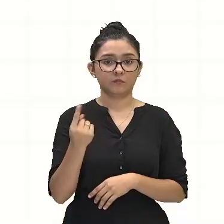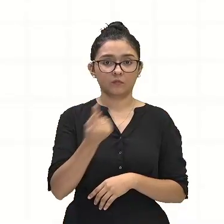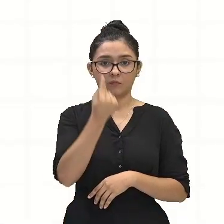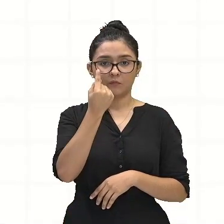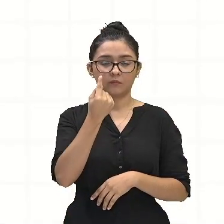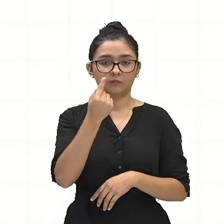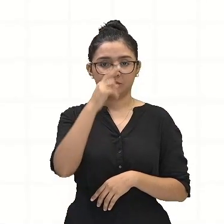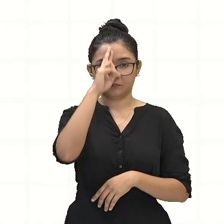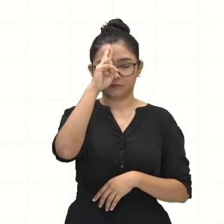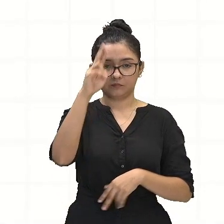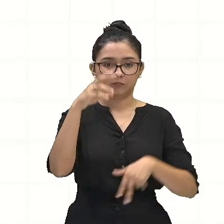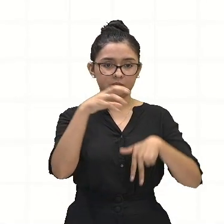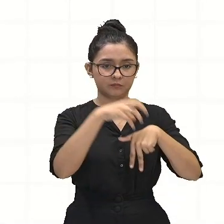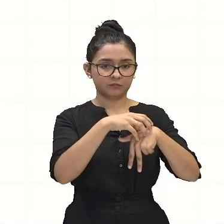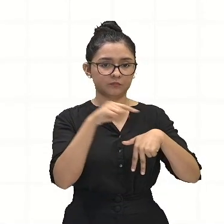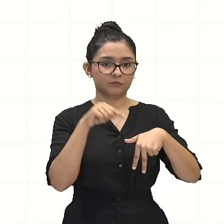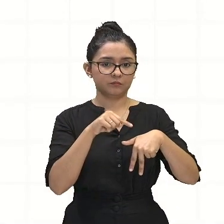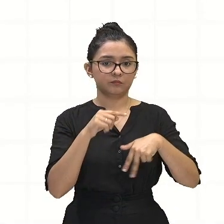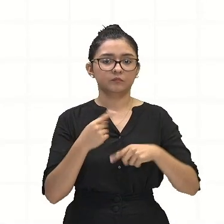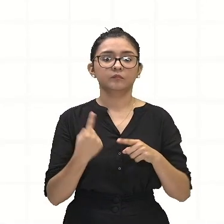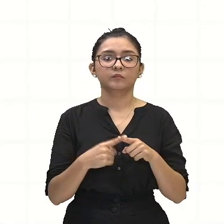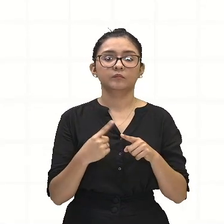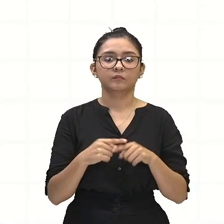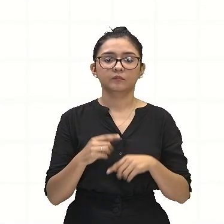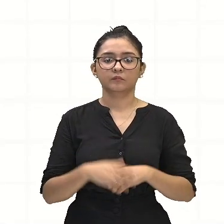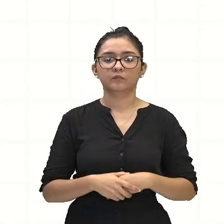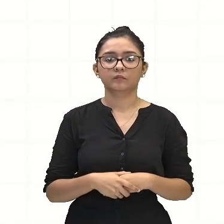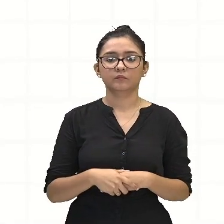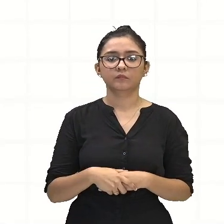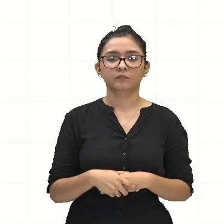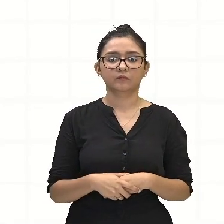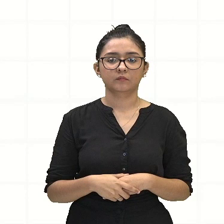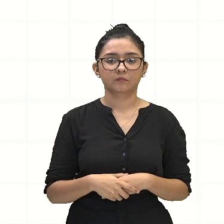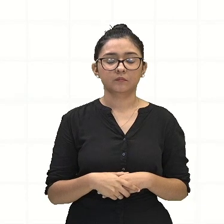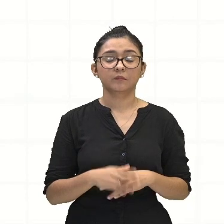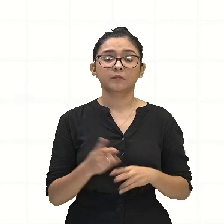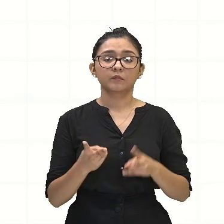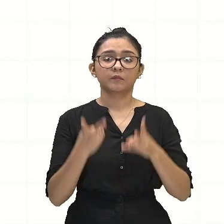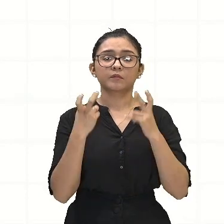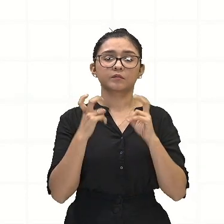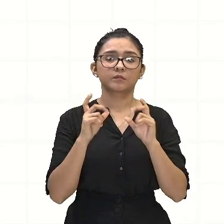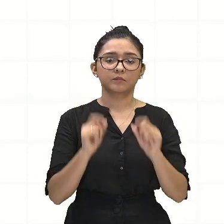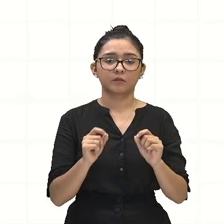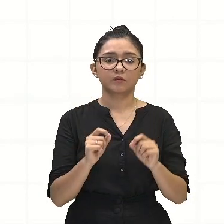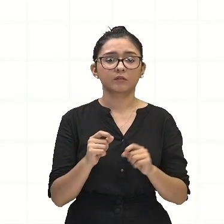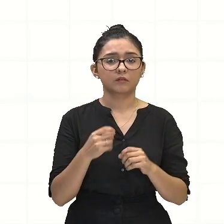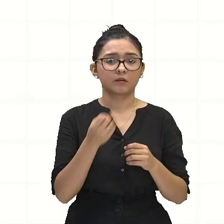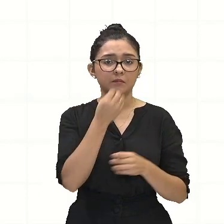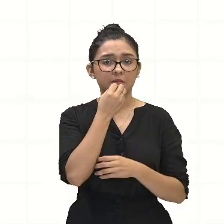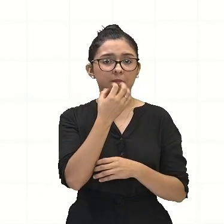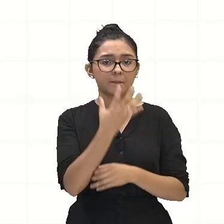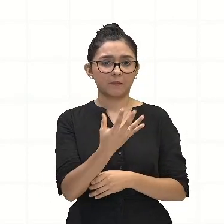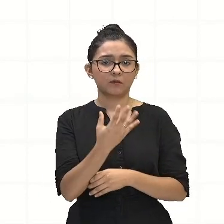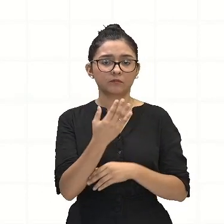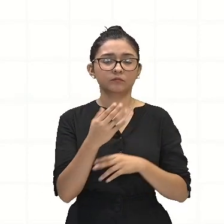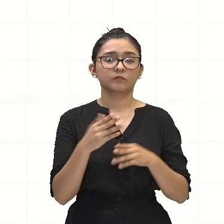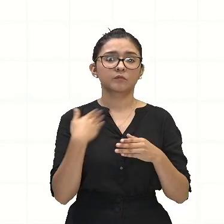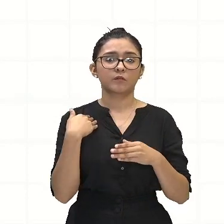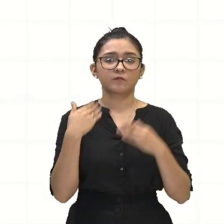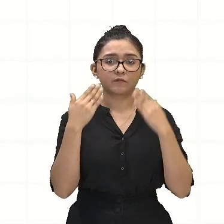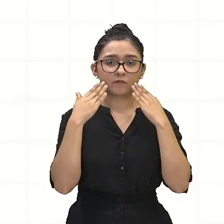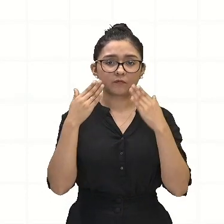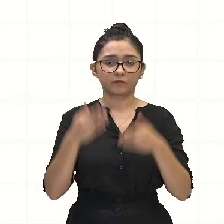autoridade real, porque muitos nobres locais perceberam vantagens na centralização do poder